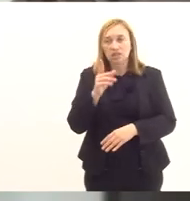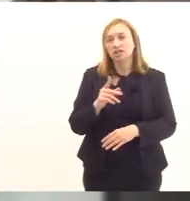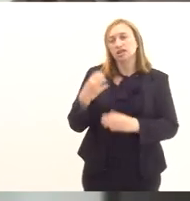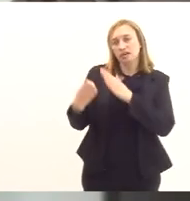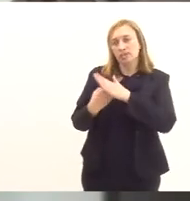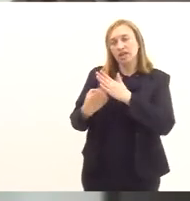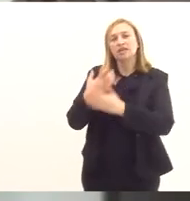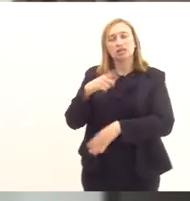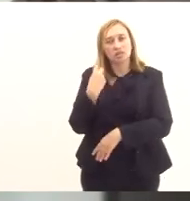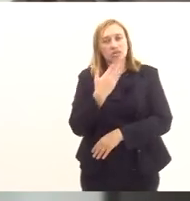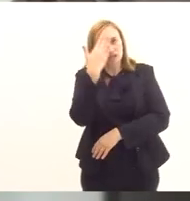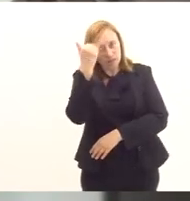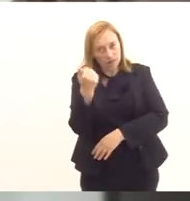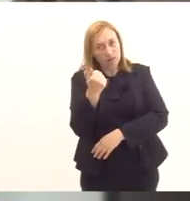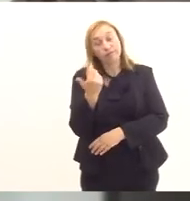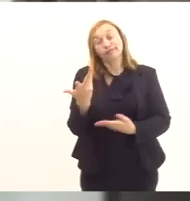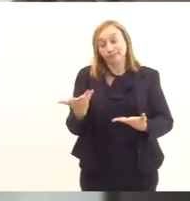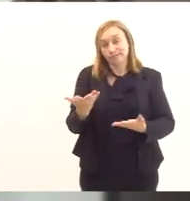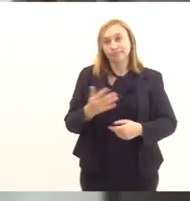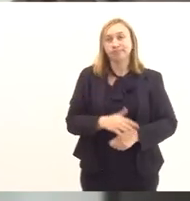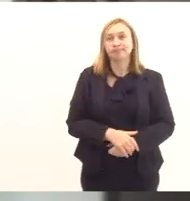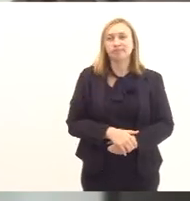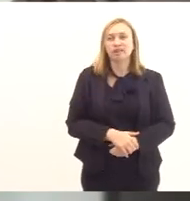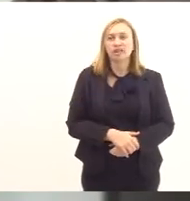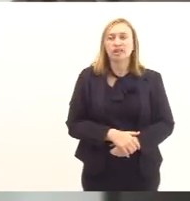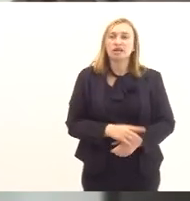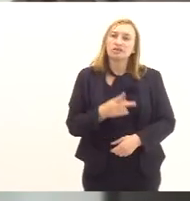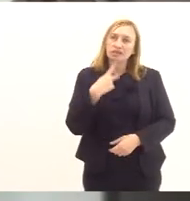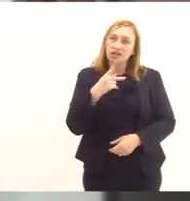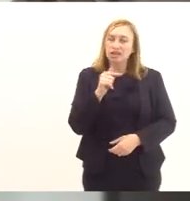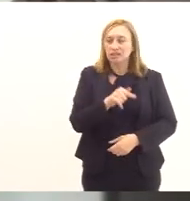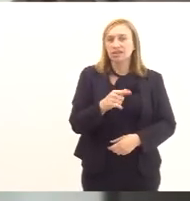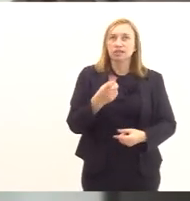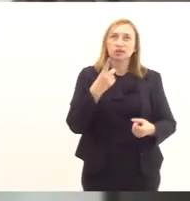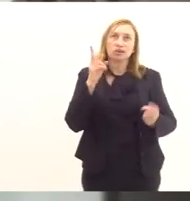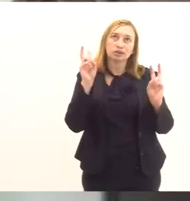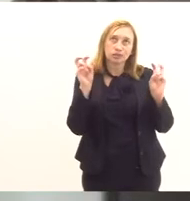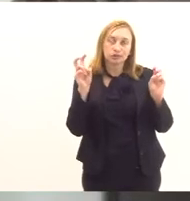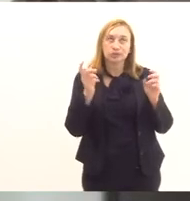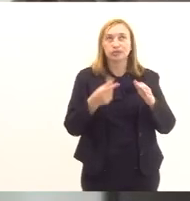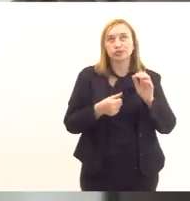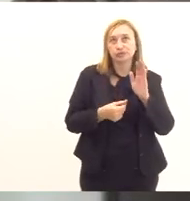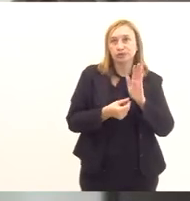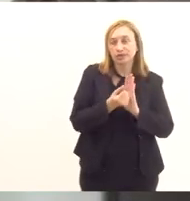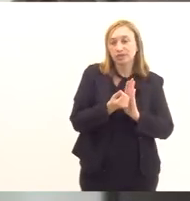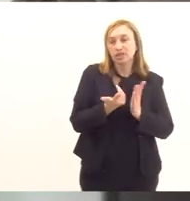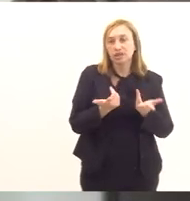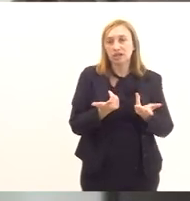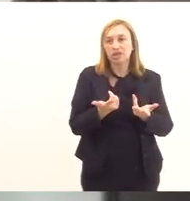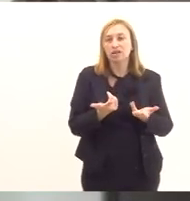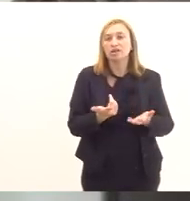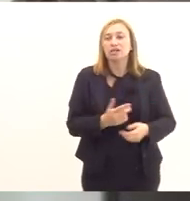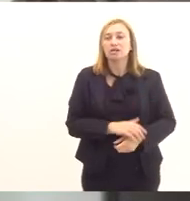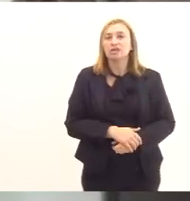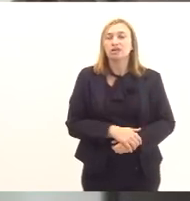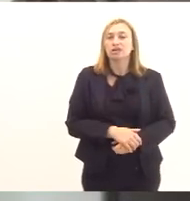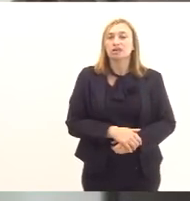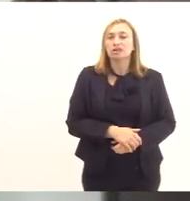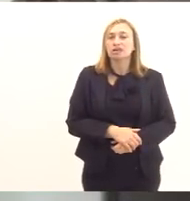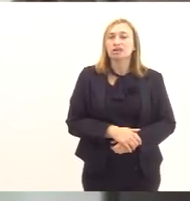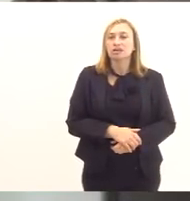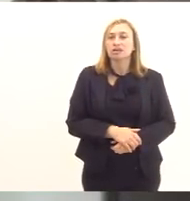que a gente sabe E aí são sem entrar aqui no mérito da questão financeira são legítimos de qualquer companhia